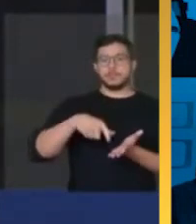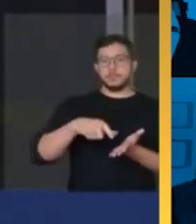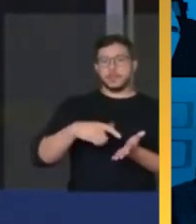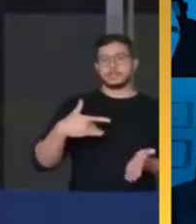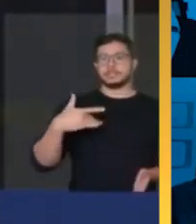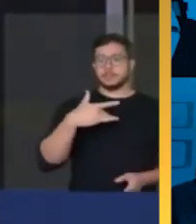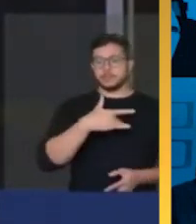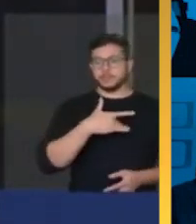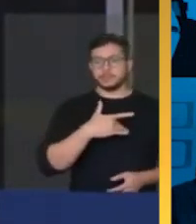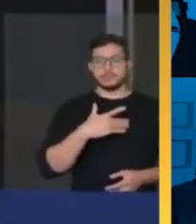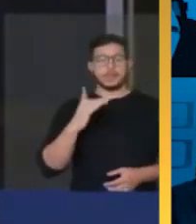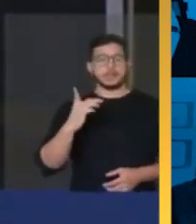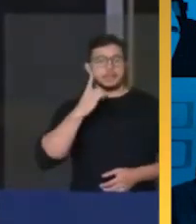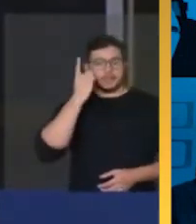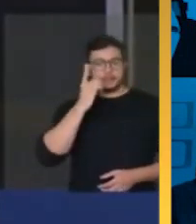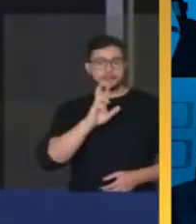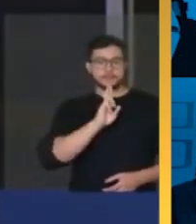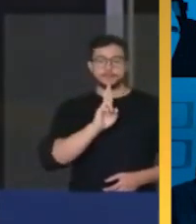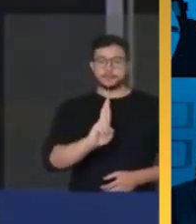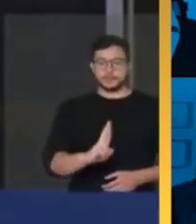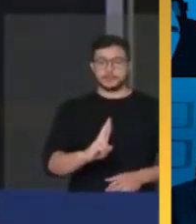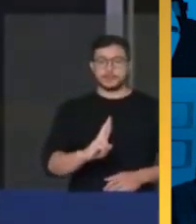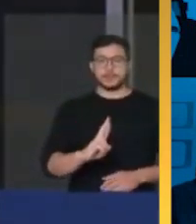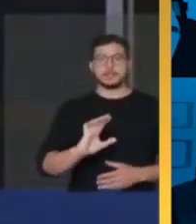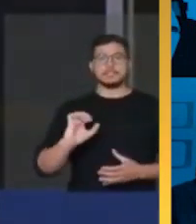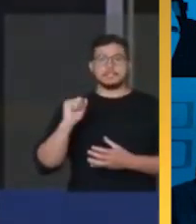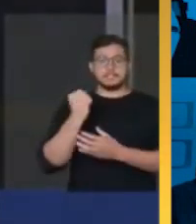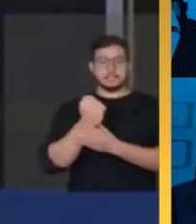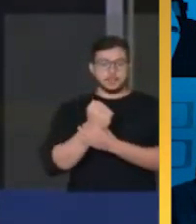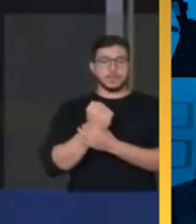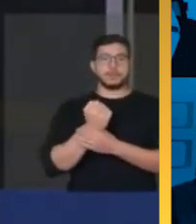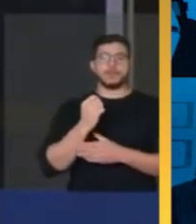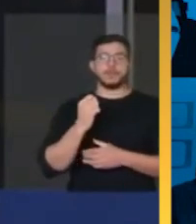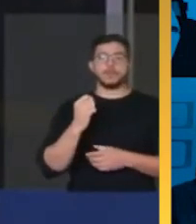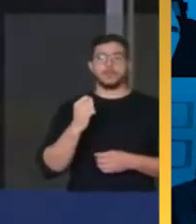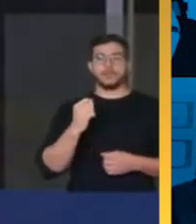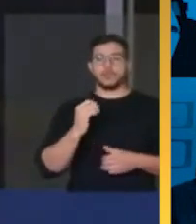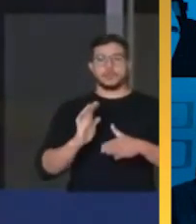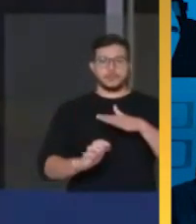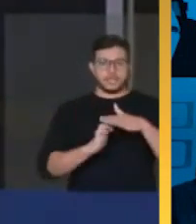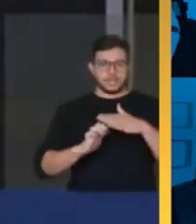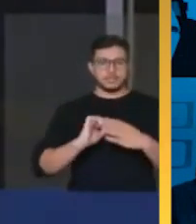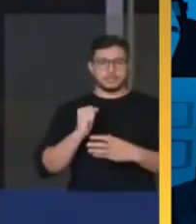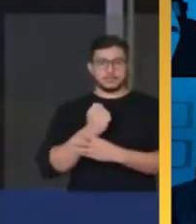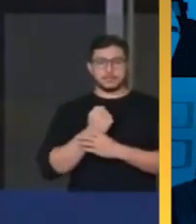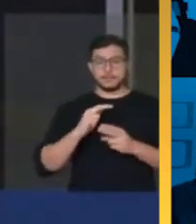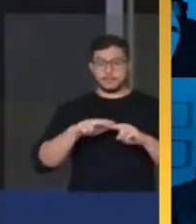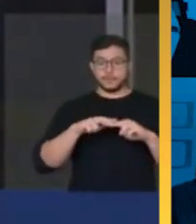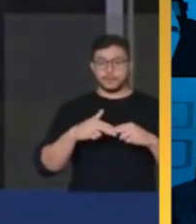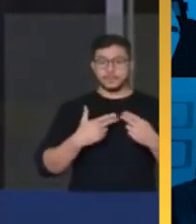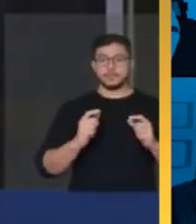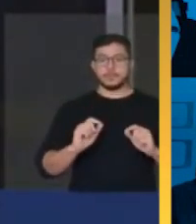saúde, deputados federais que representam as grandes seguradoras. E é justamente por isso que um dos